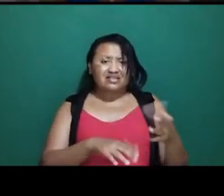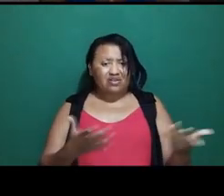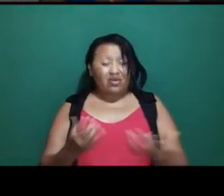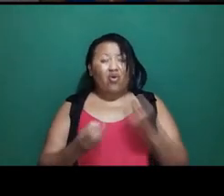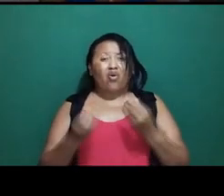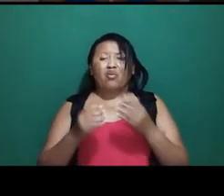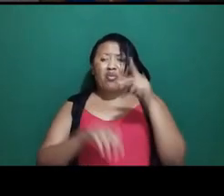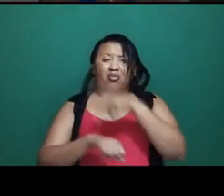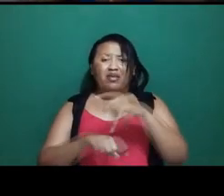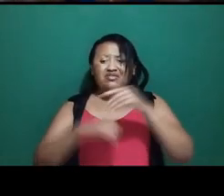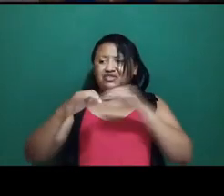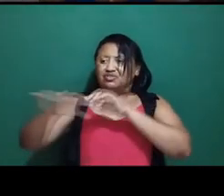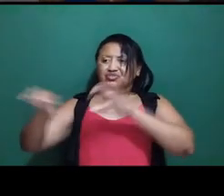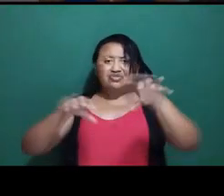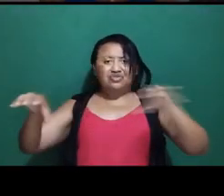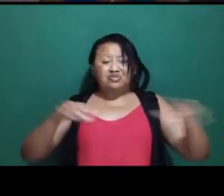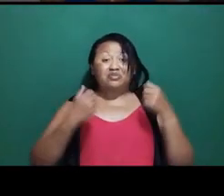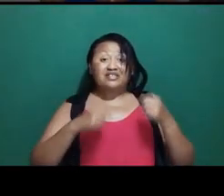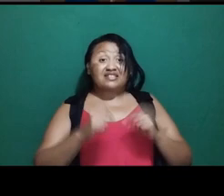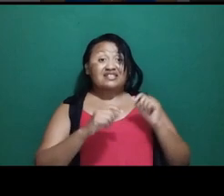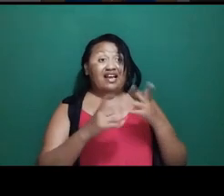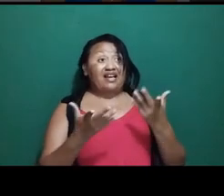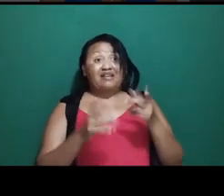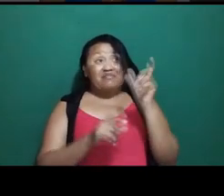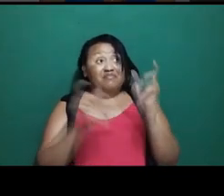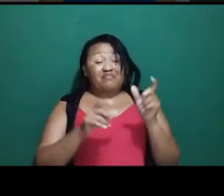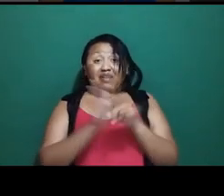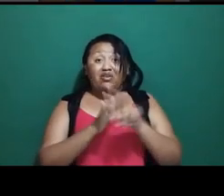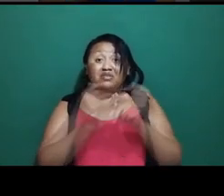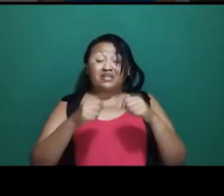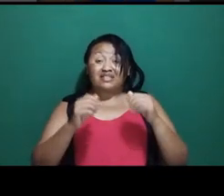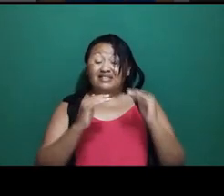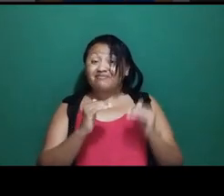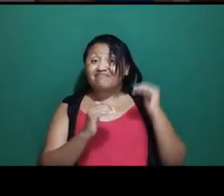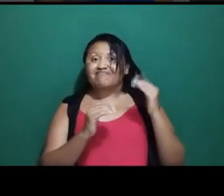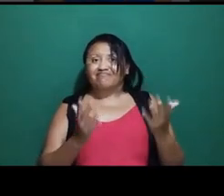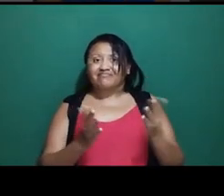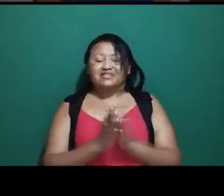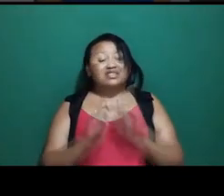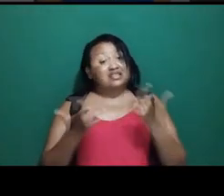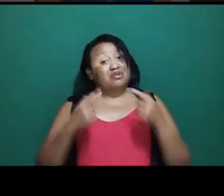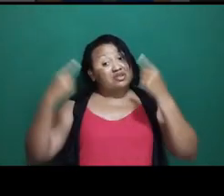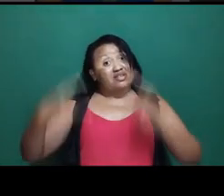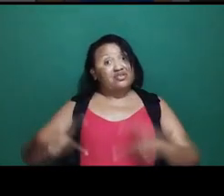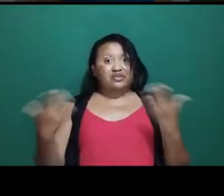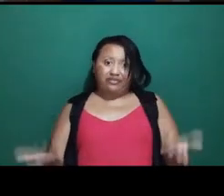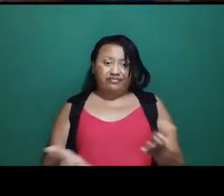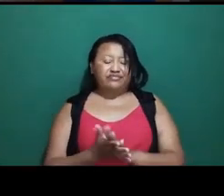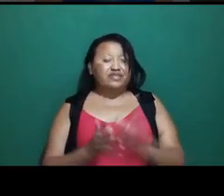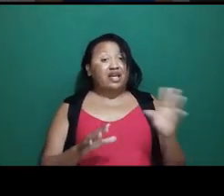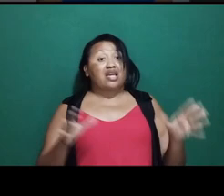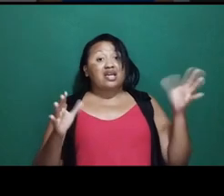que a gente tem que levantar né e tentar dar algumas respostas na hora da escrita né o principal desafio então portanto né